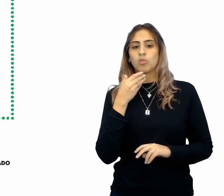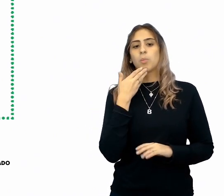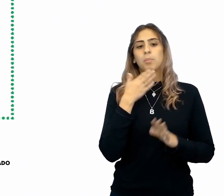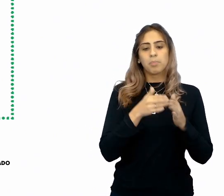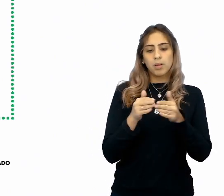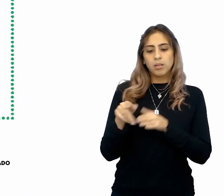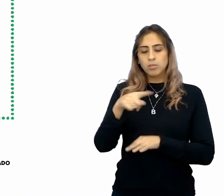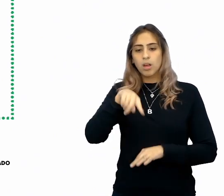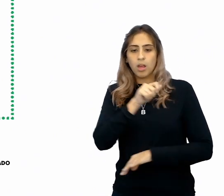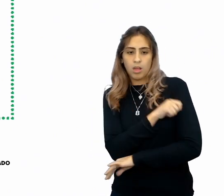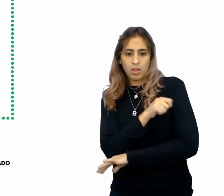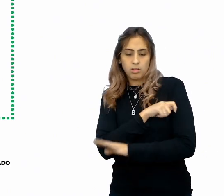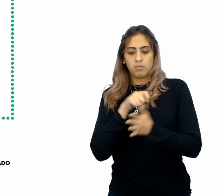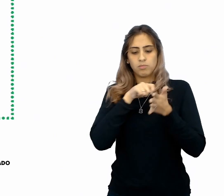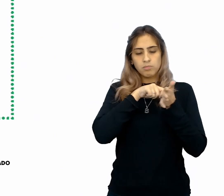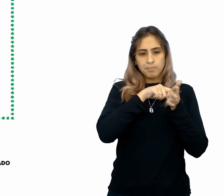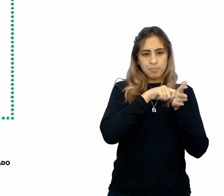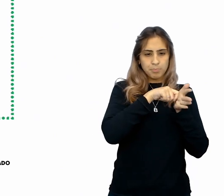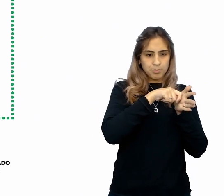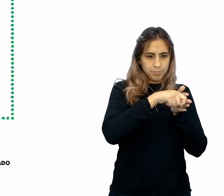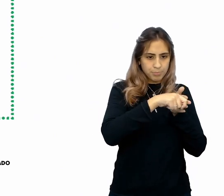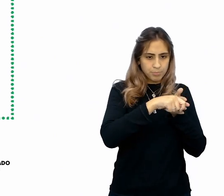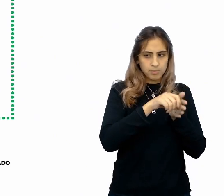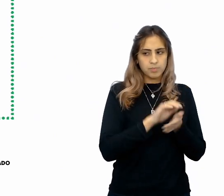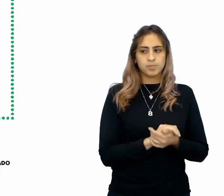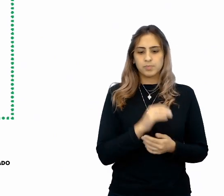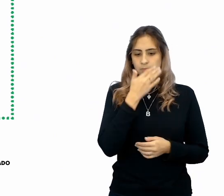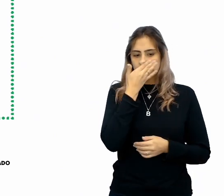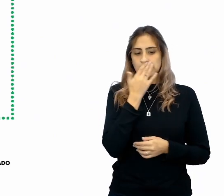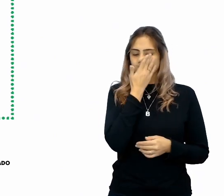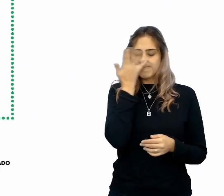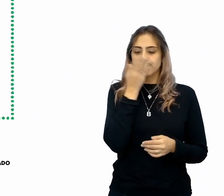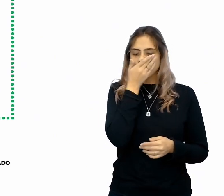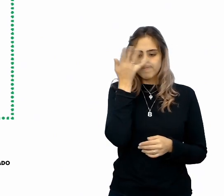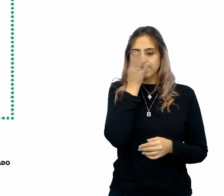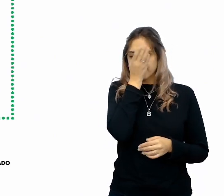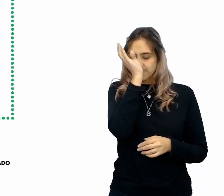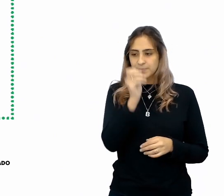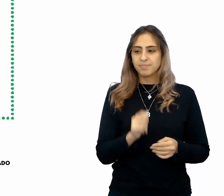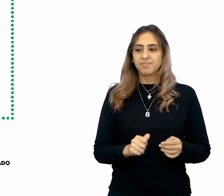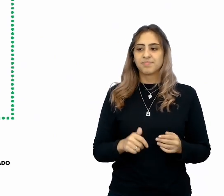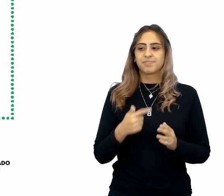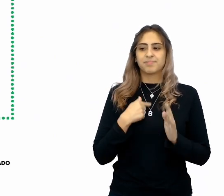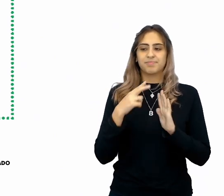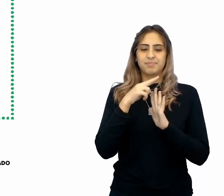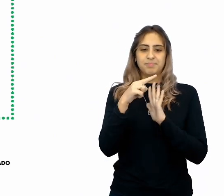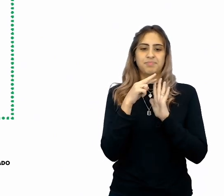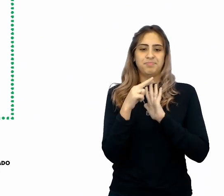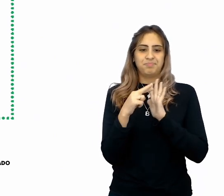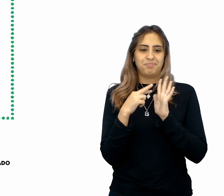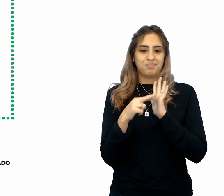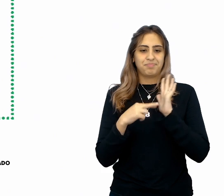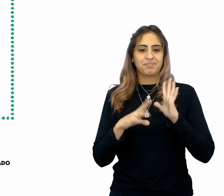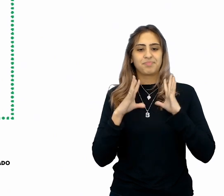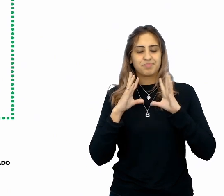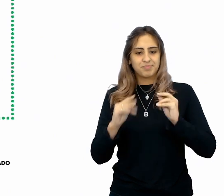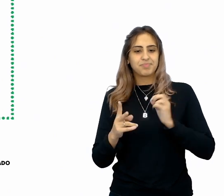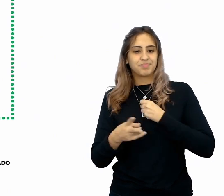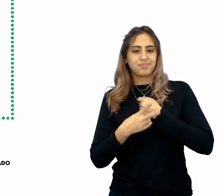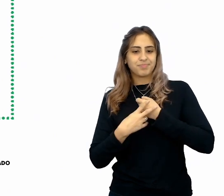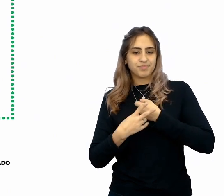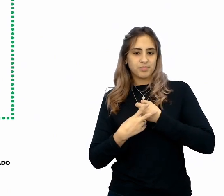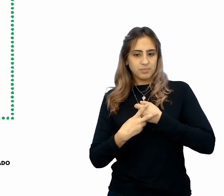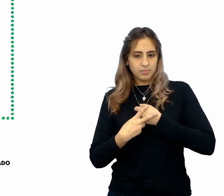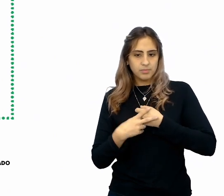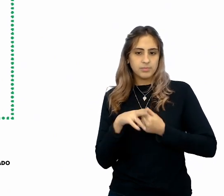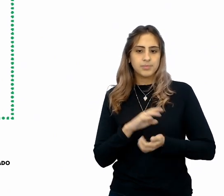que grifem os verbos. Depois você, professor, pode listar na lousa todos os verbos